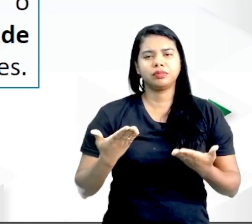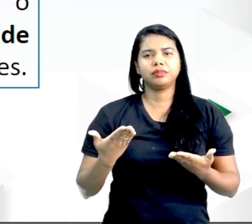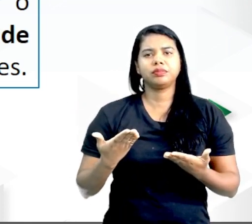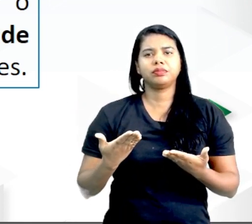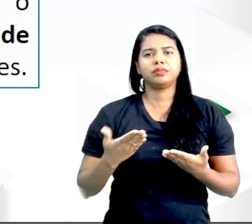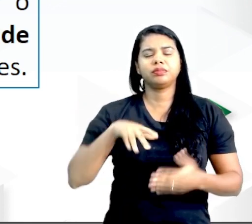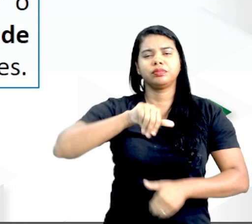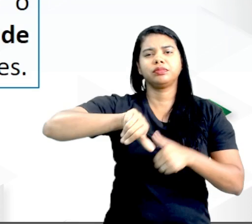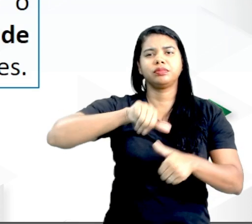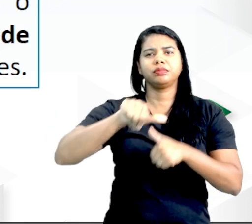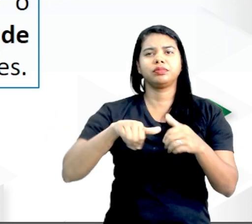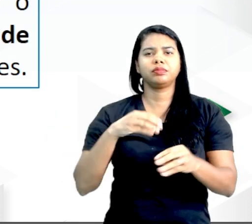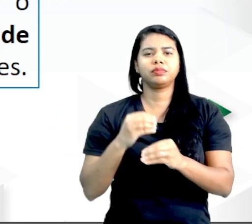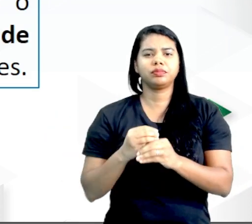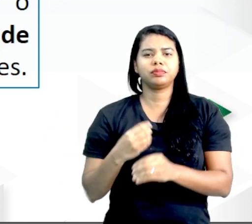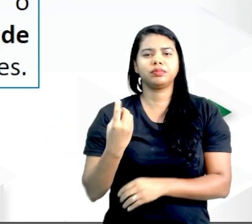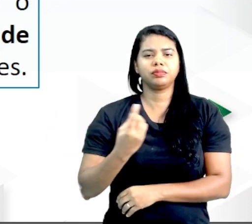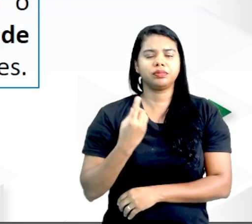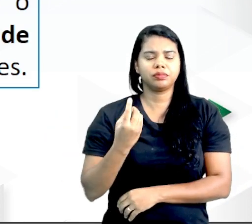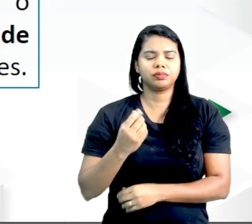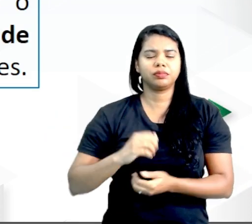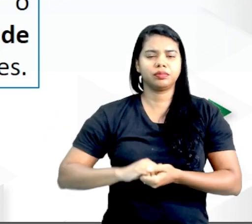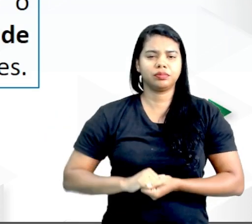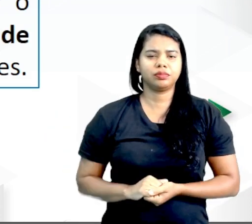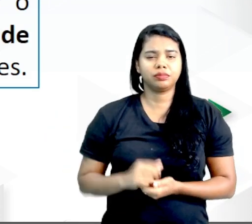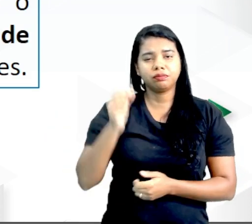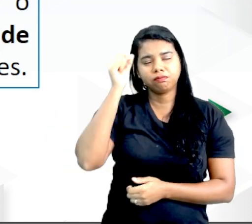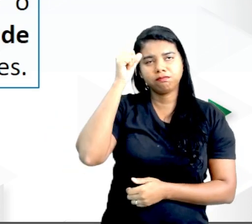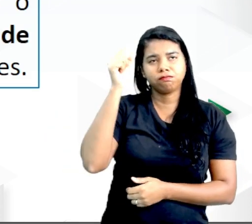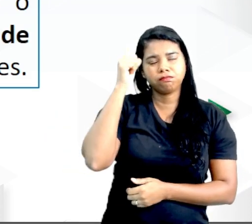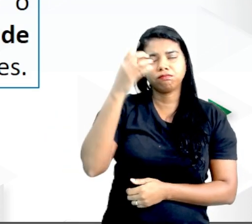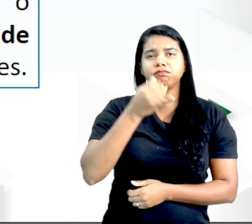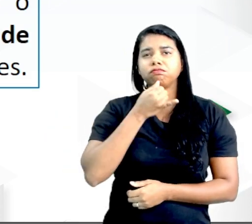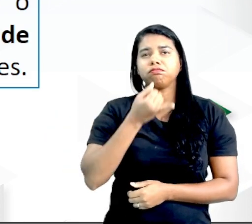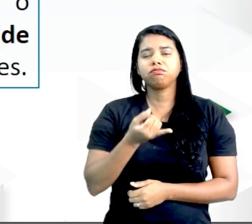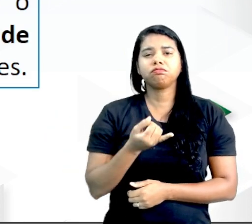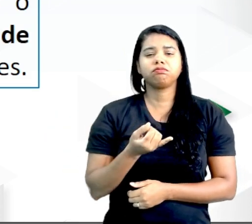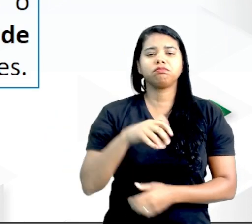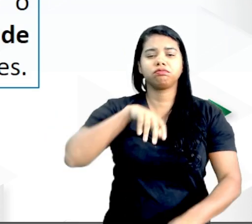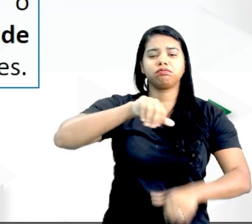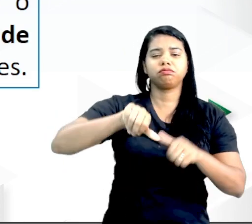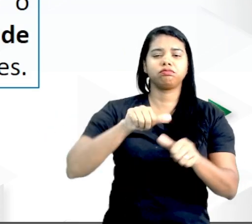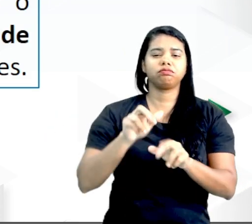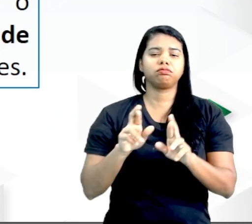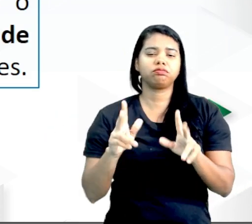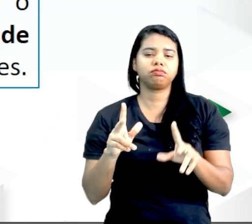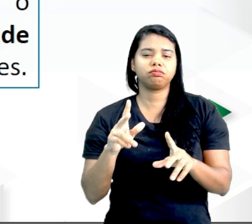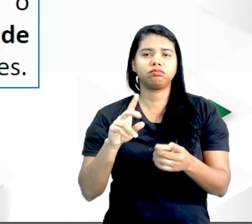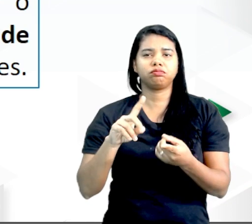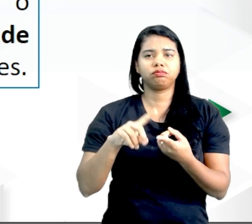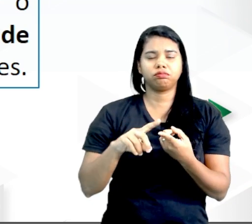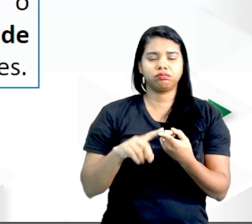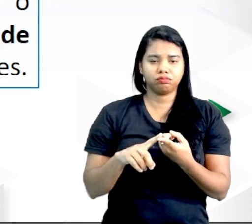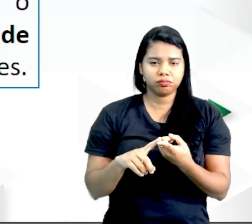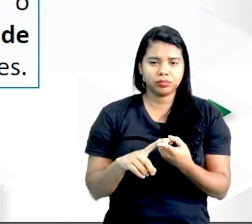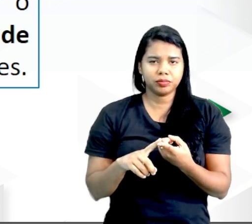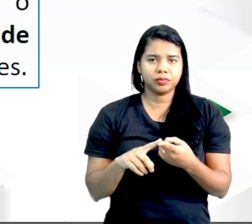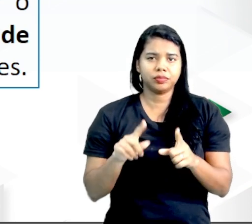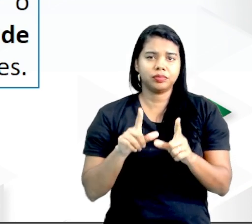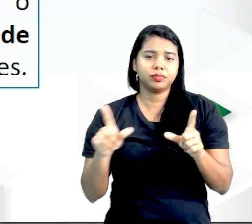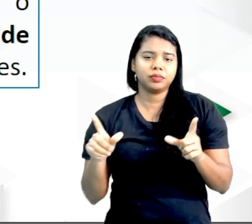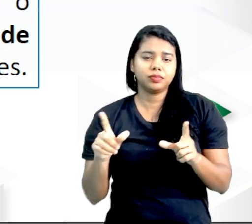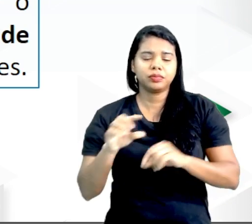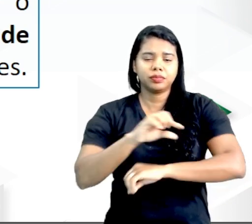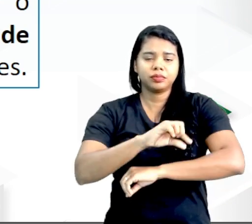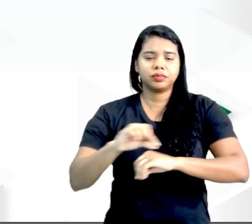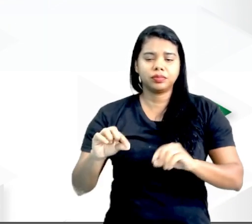de transformação de unidades, ou seja, a ideia de que eles queriam trocar tanto a medição linear de